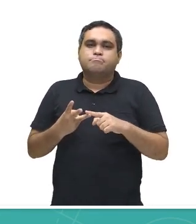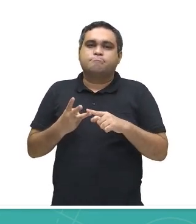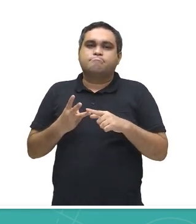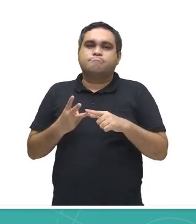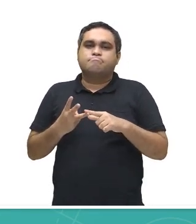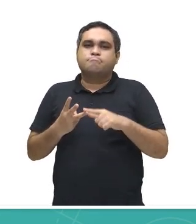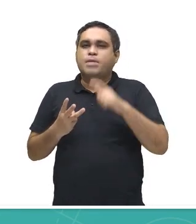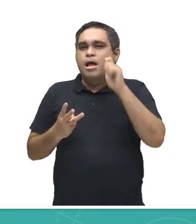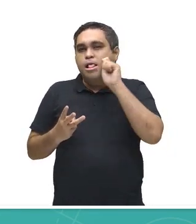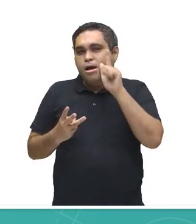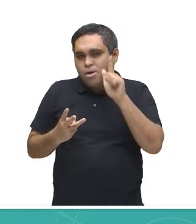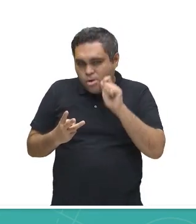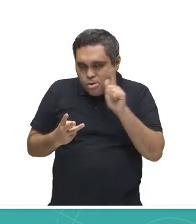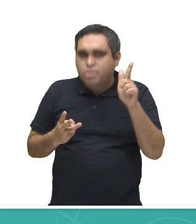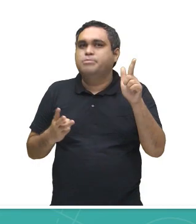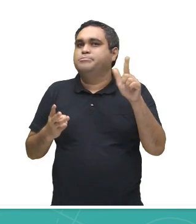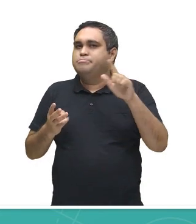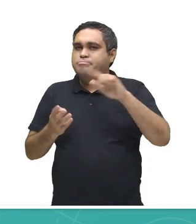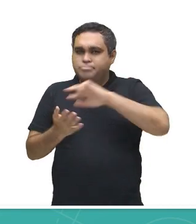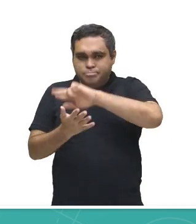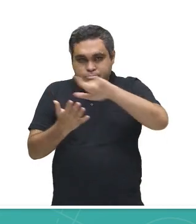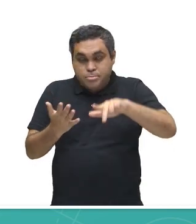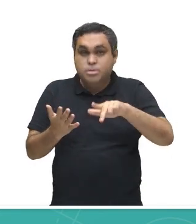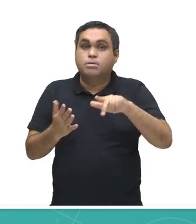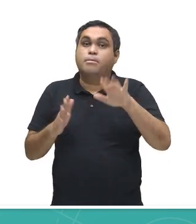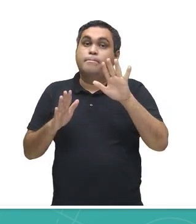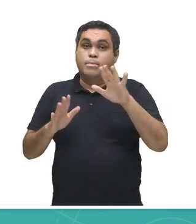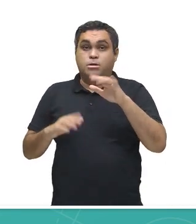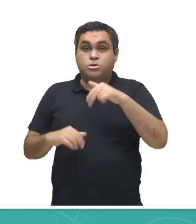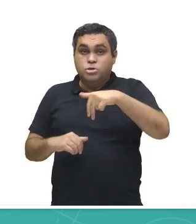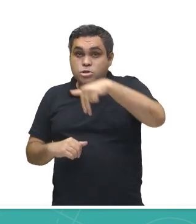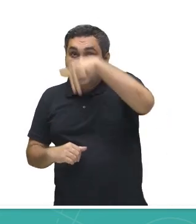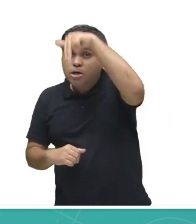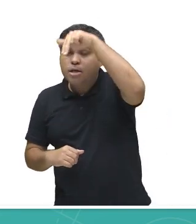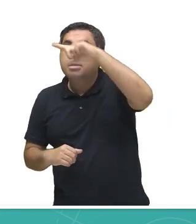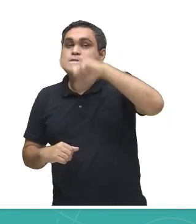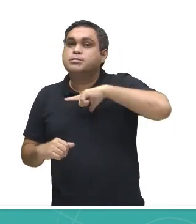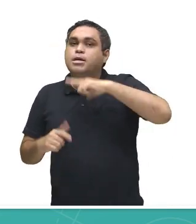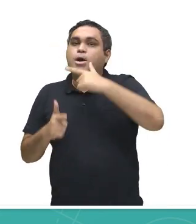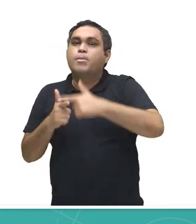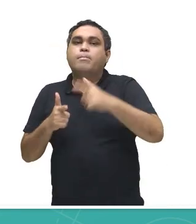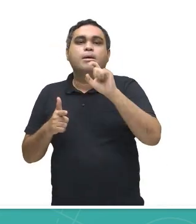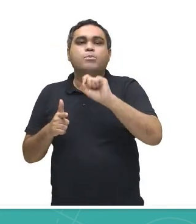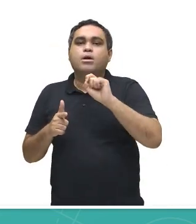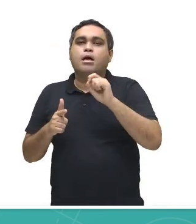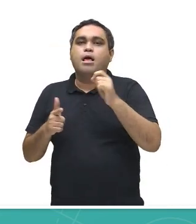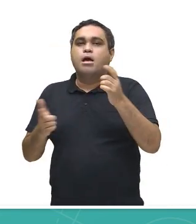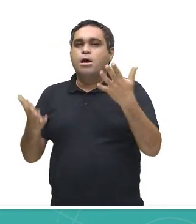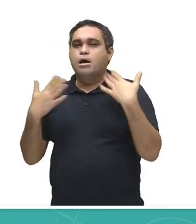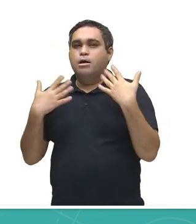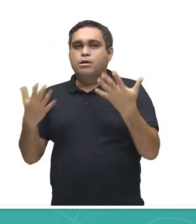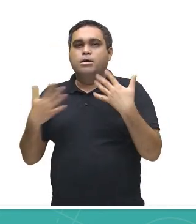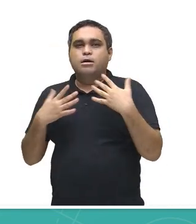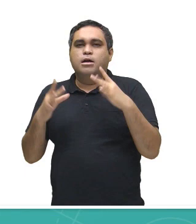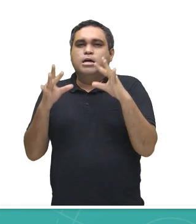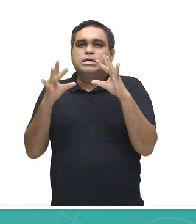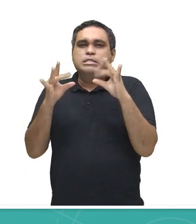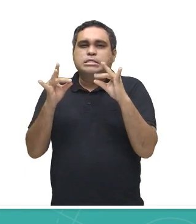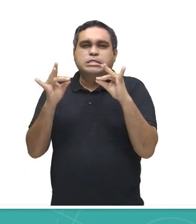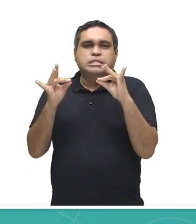Bahia. O Nordeste enfrenta sérios problemas ligados ao clima semiárido, quente e seco, além das